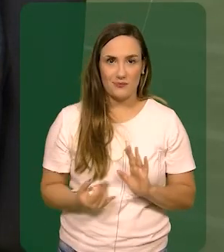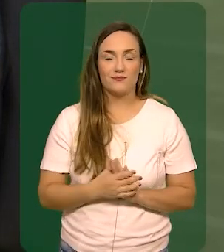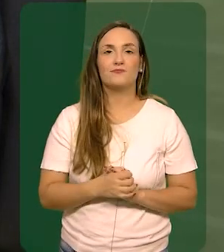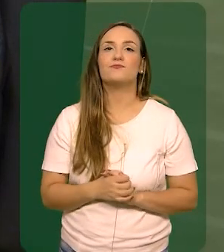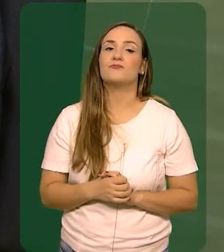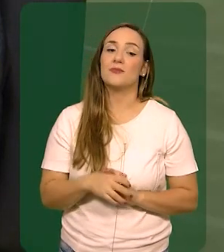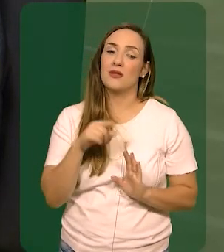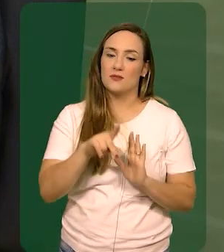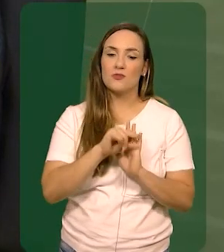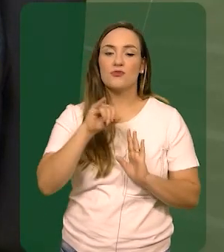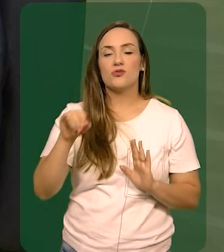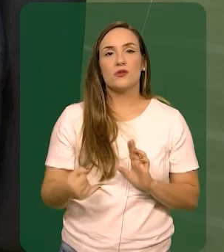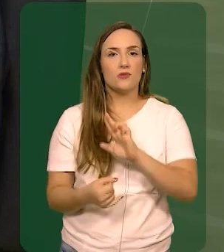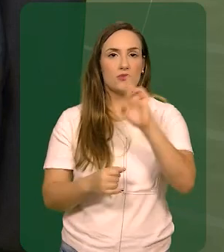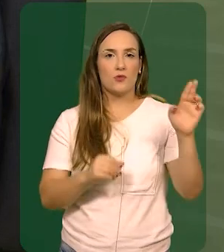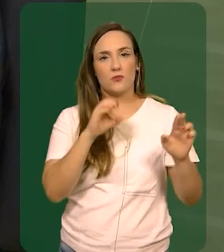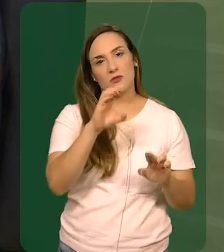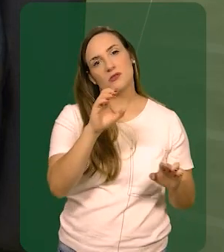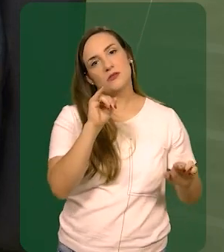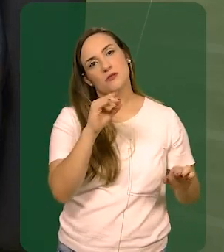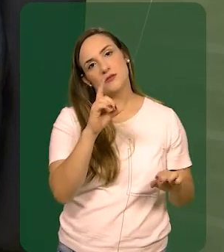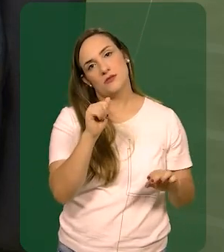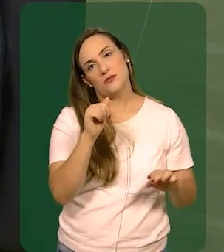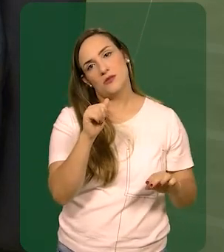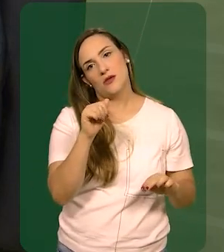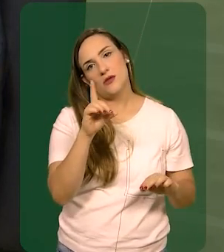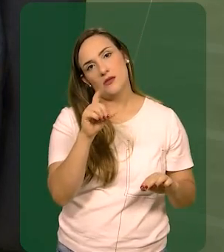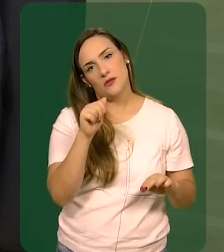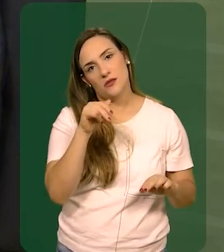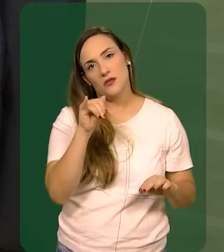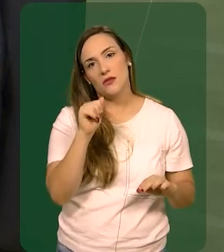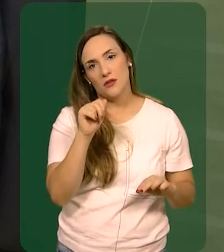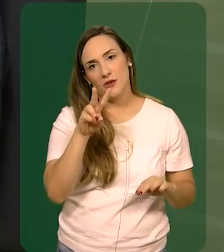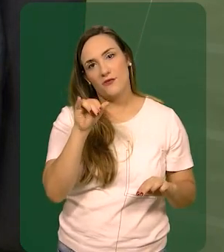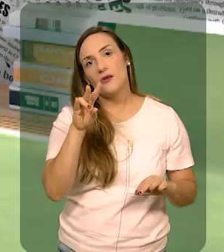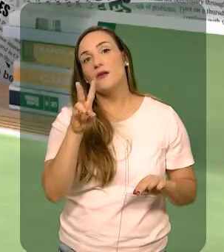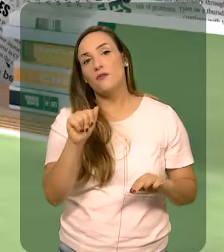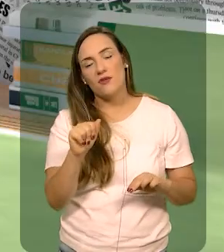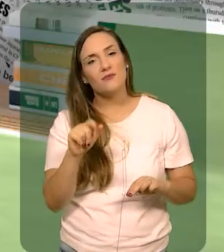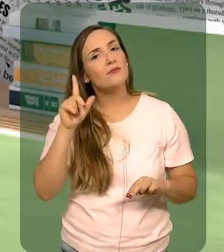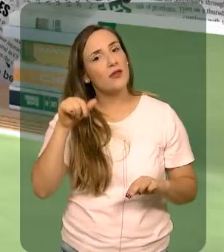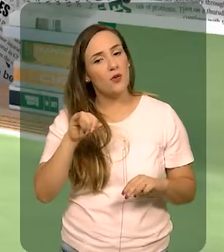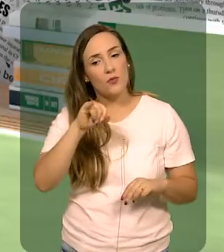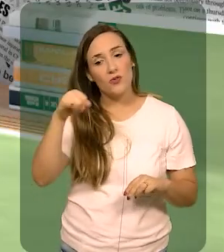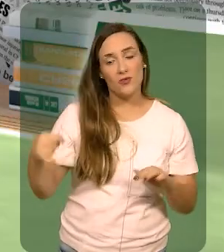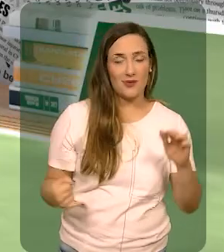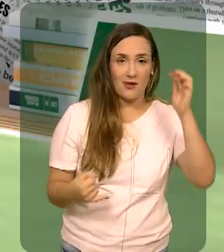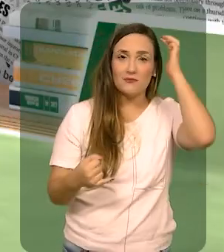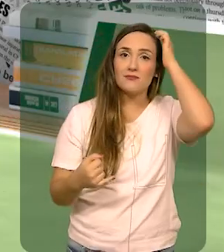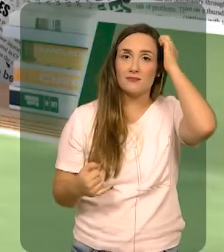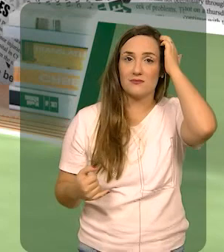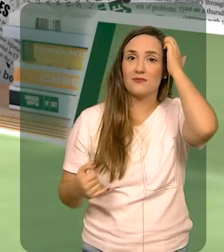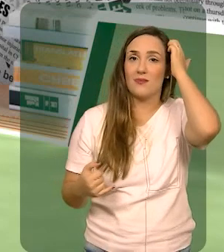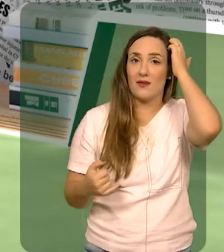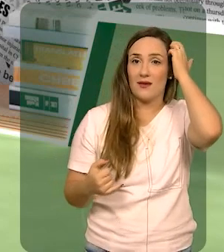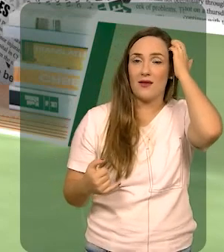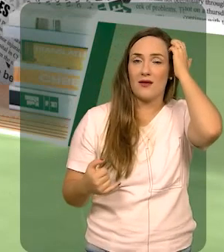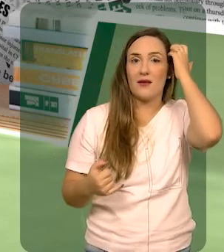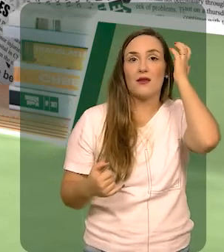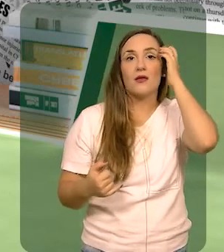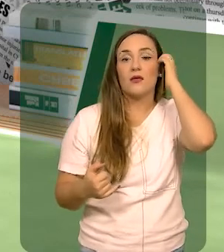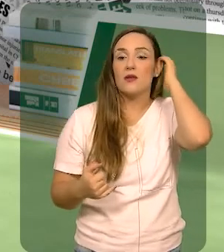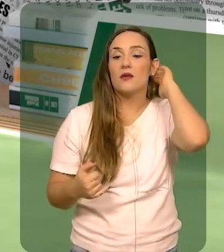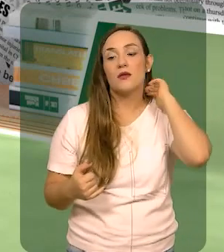bolsa, de um programa. E esse programa é o Cidadania Viva, né? Eu falei, é uma oportunidade,